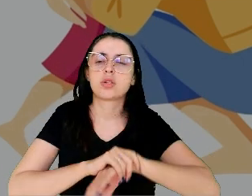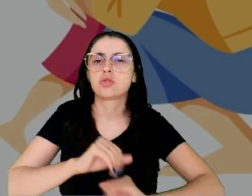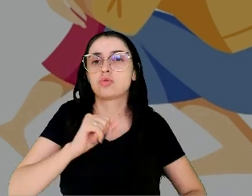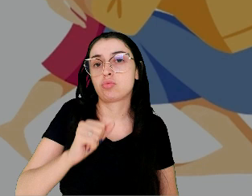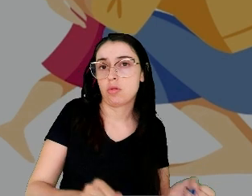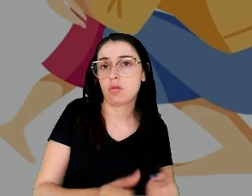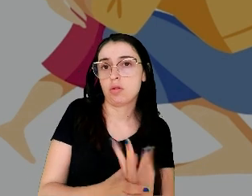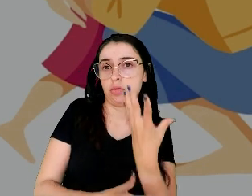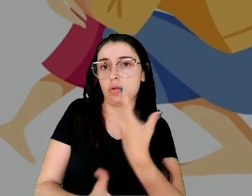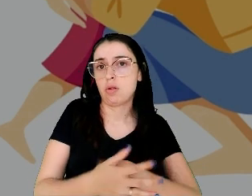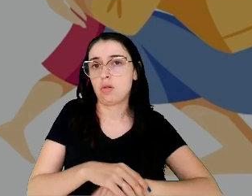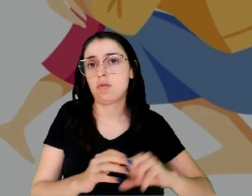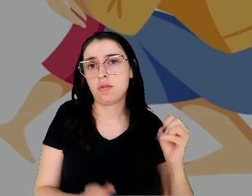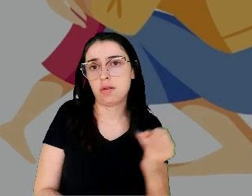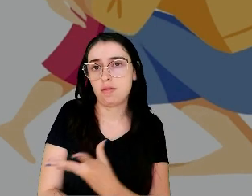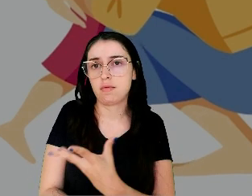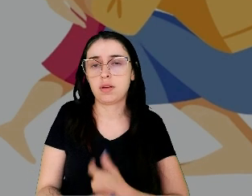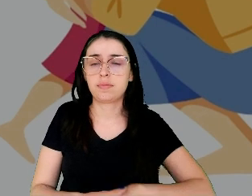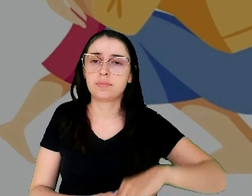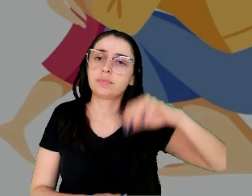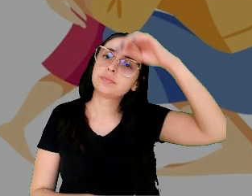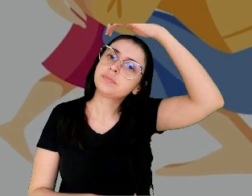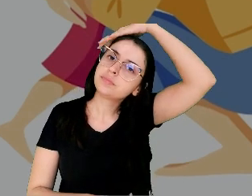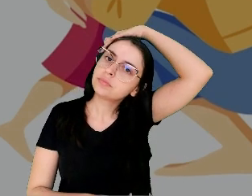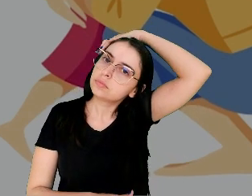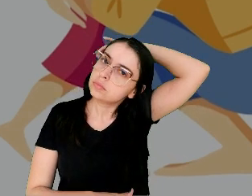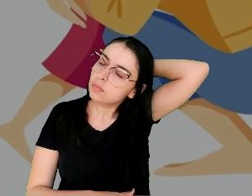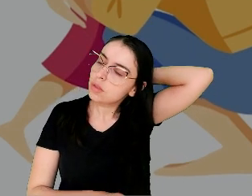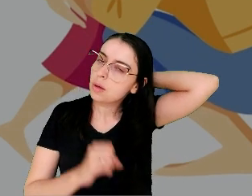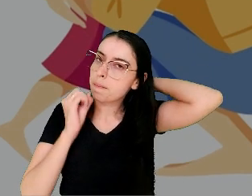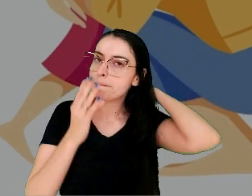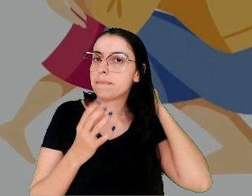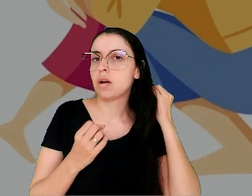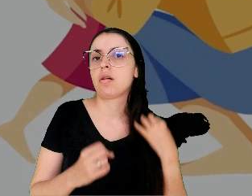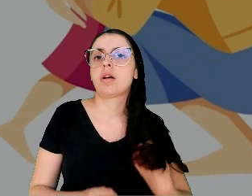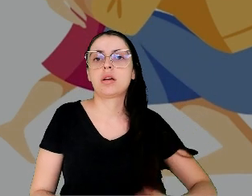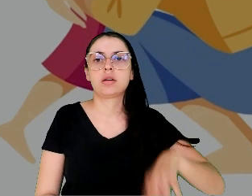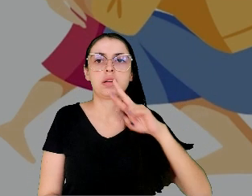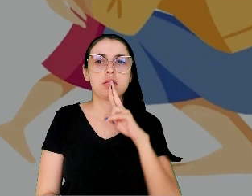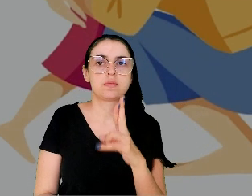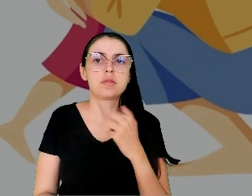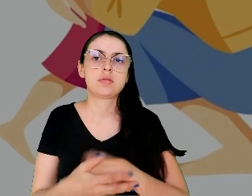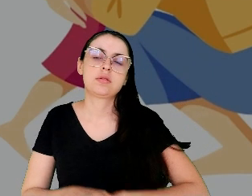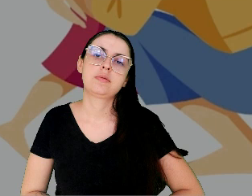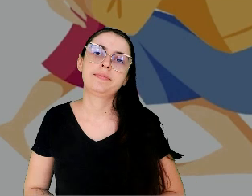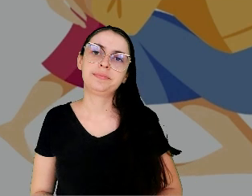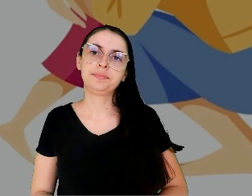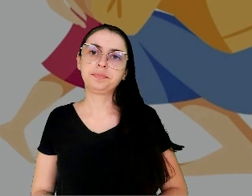para o alcance de bons resultados. E aí,